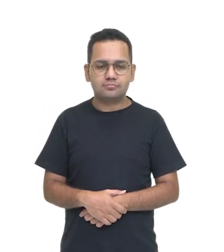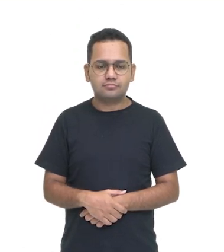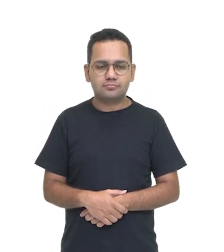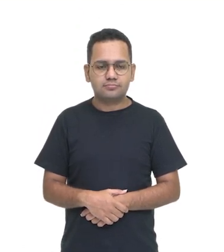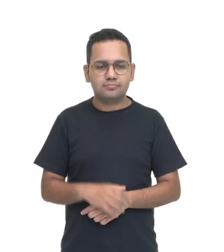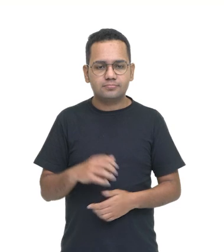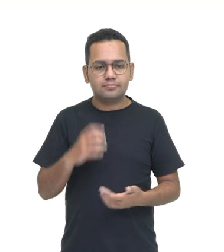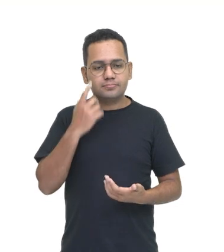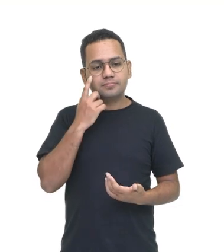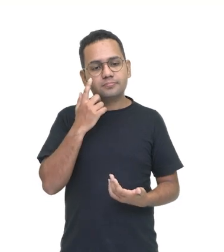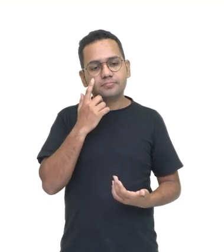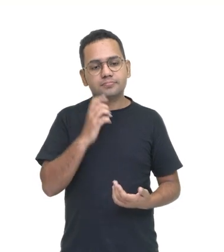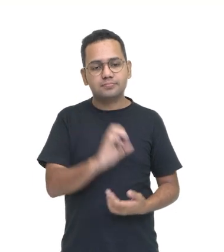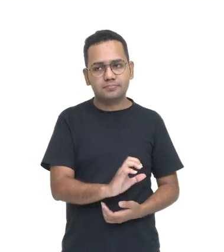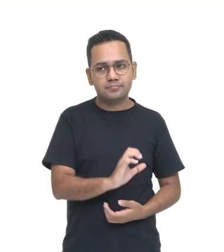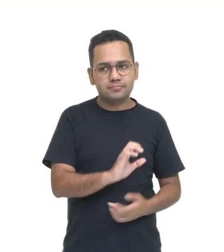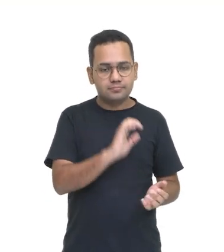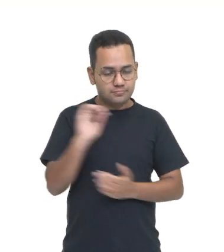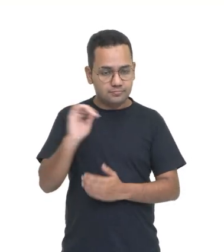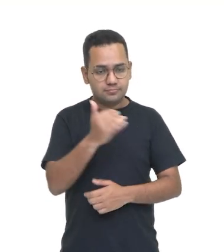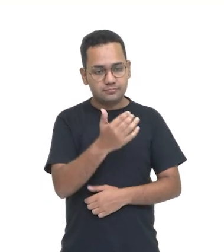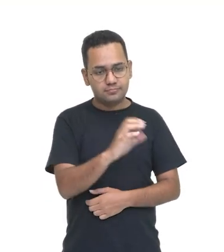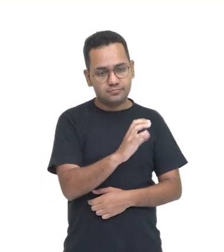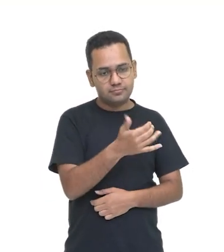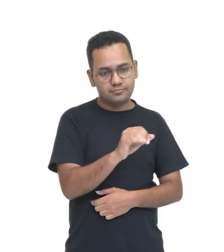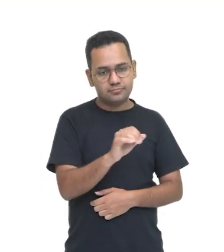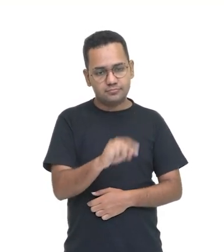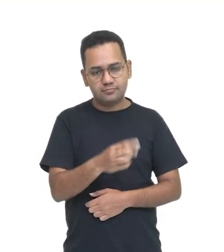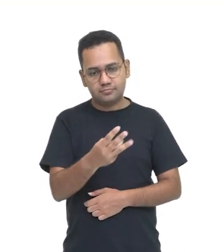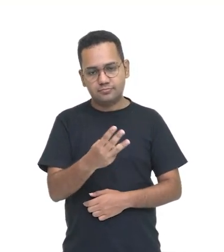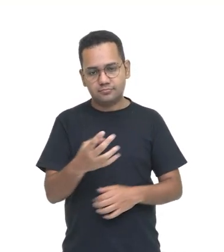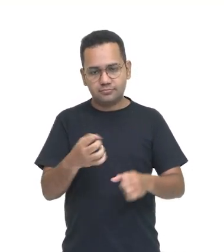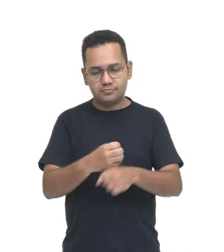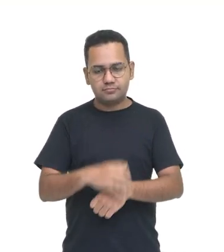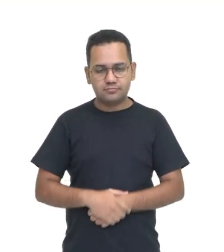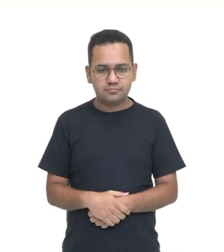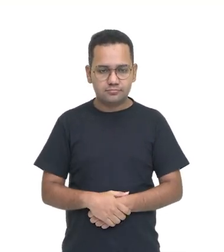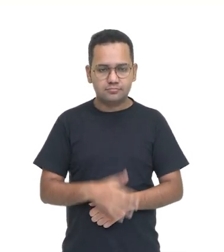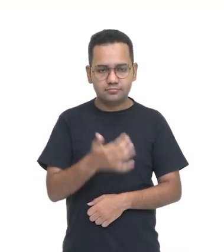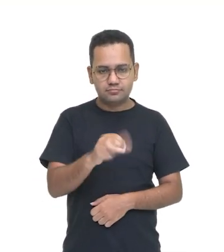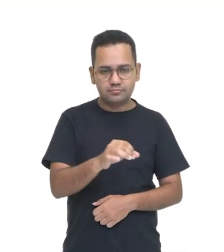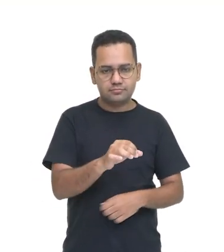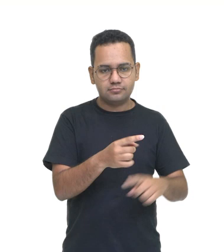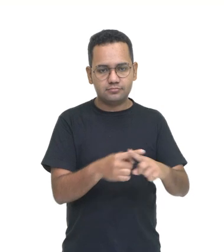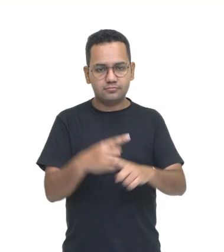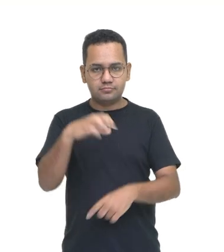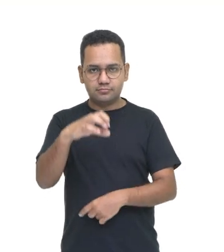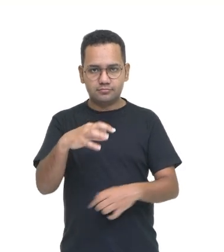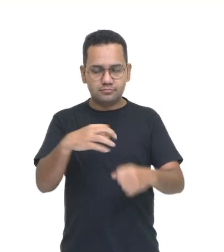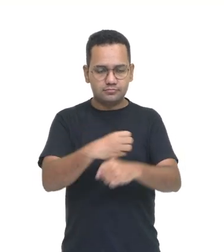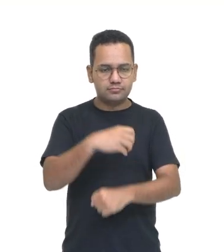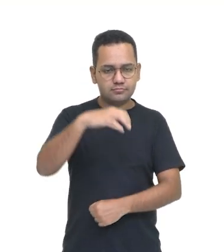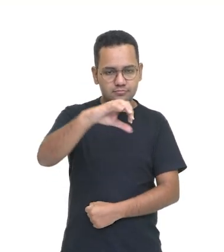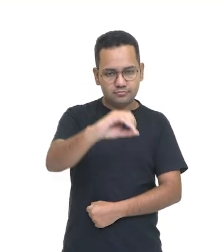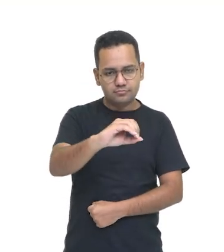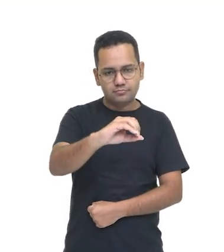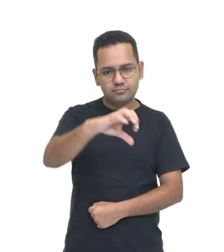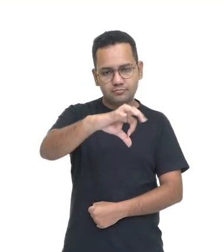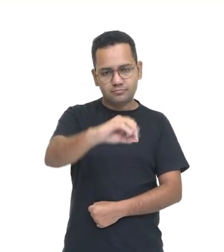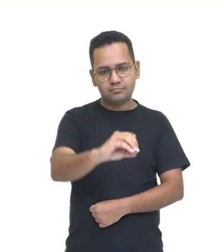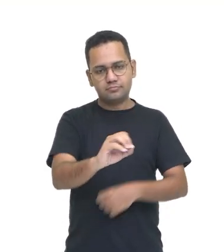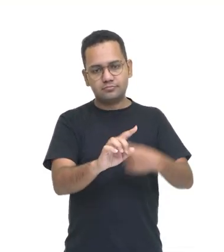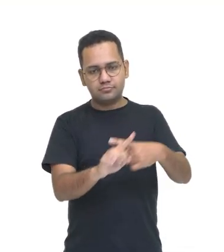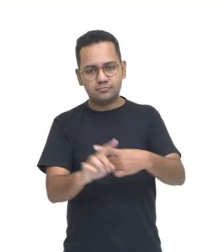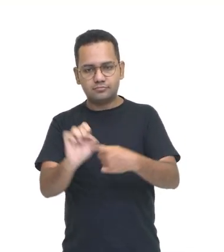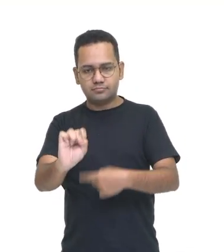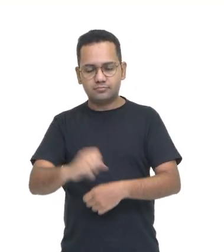Combinação de 10,3 é igual a 10 vezes 9, que é 90, 90